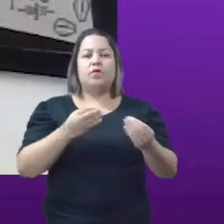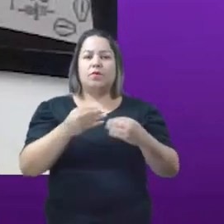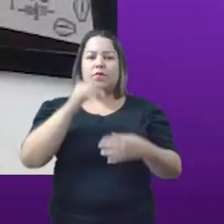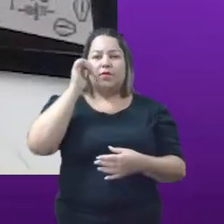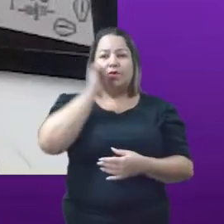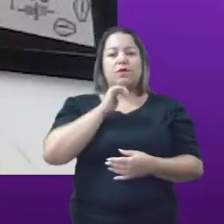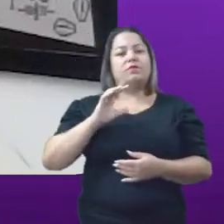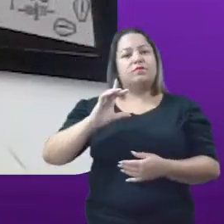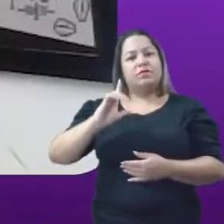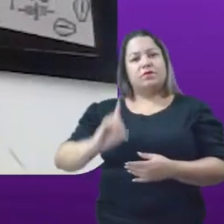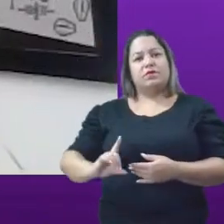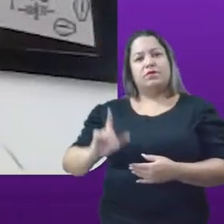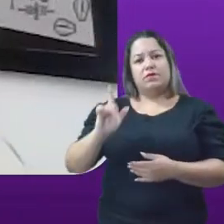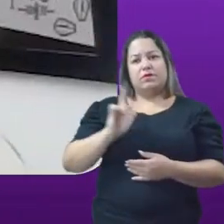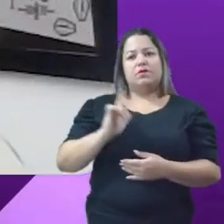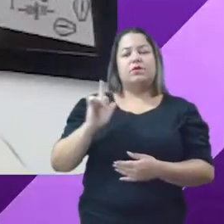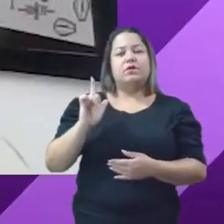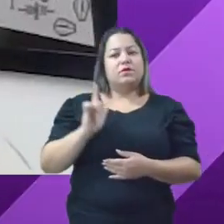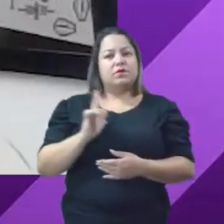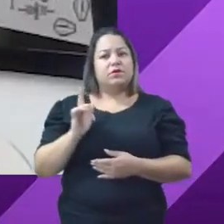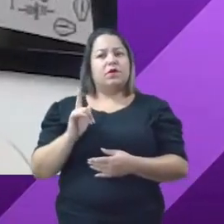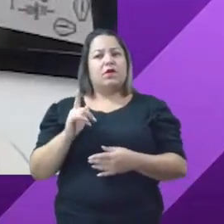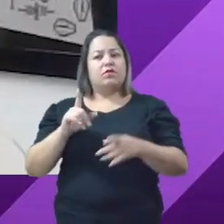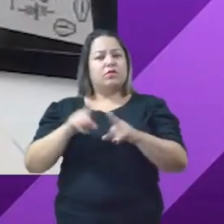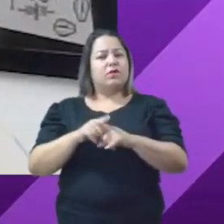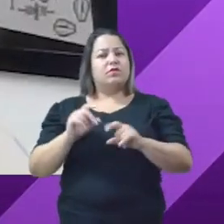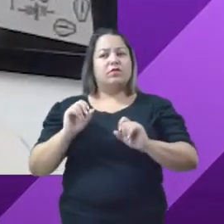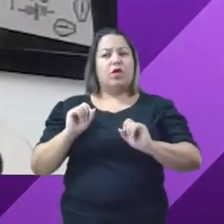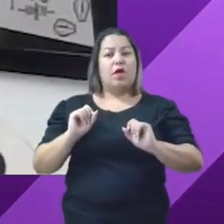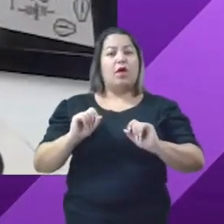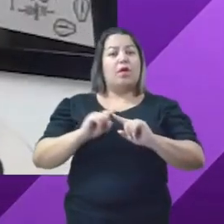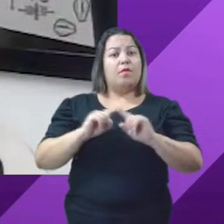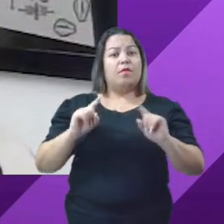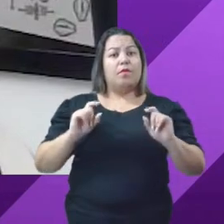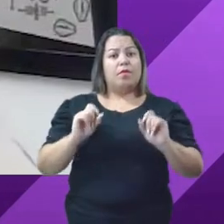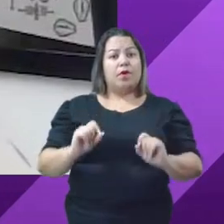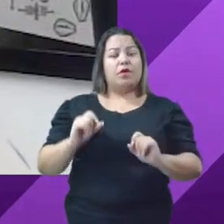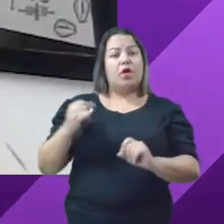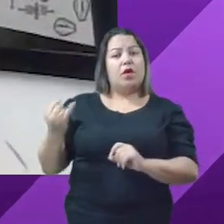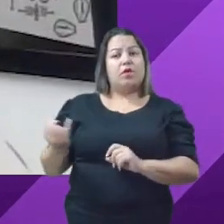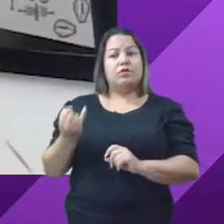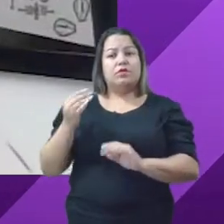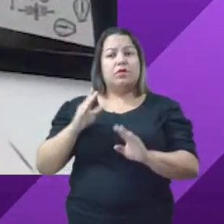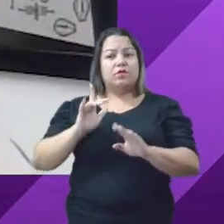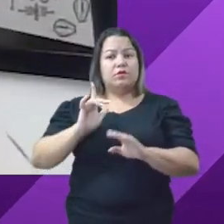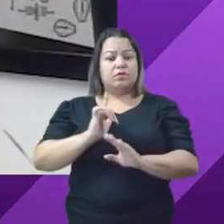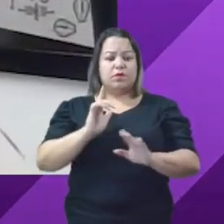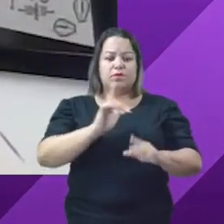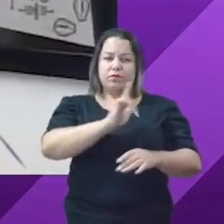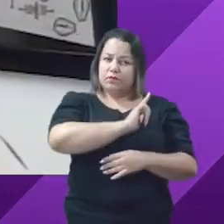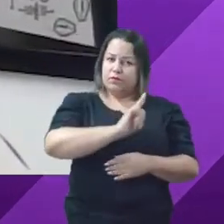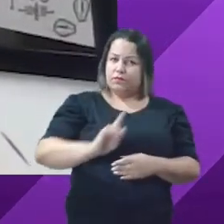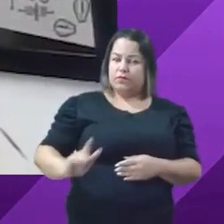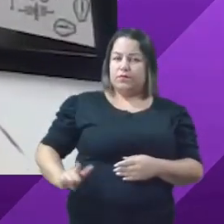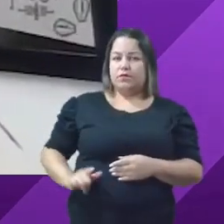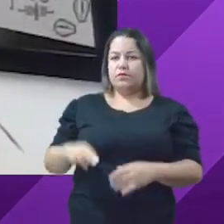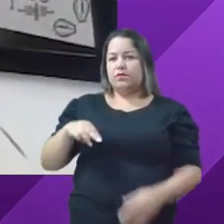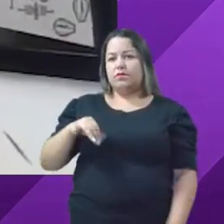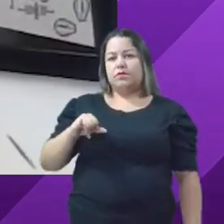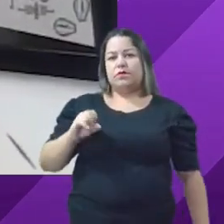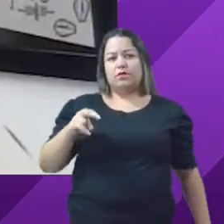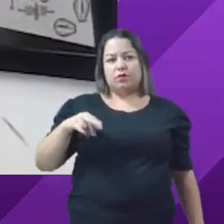da extrema-direita têm sido porta-voz dessa ofensiva. Mas aqui o ponto fundamental é, quando temos governos misóginos